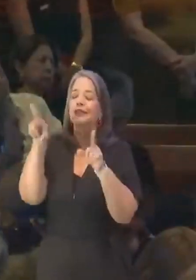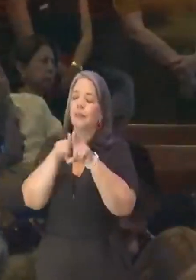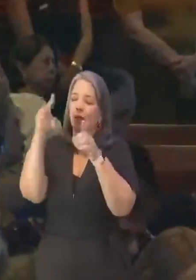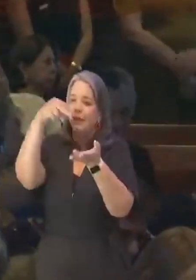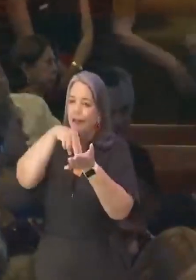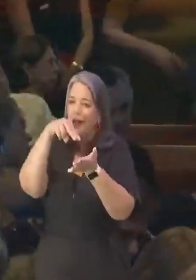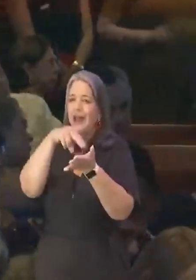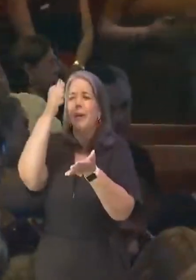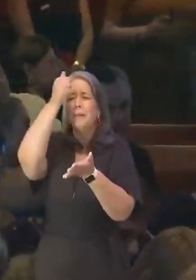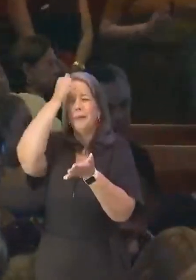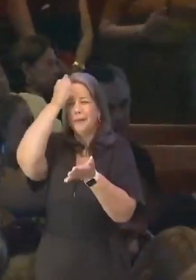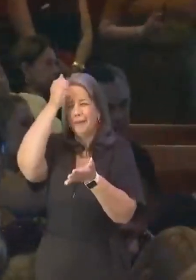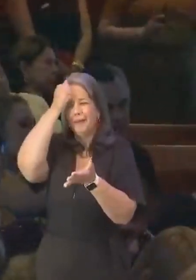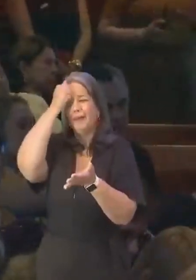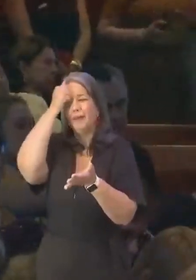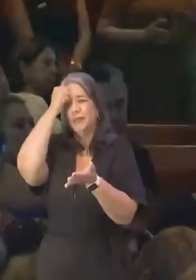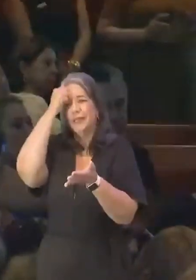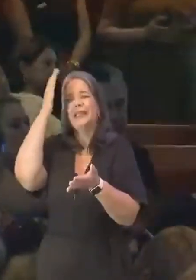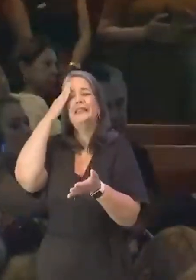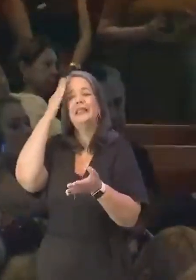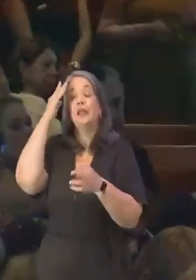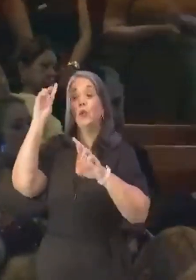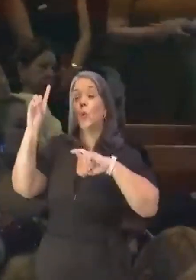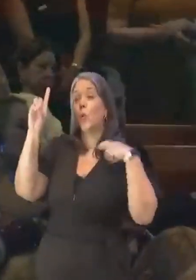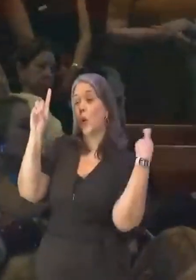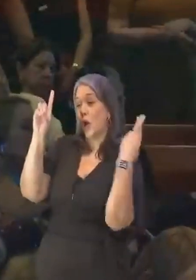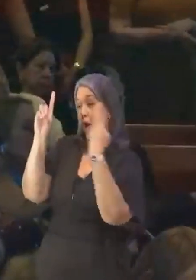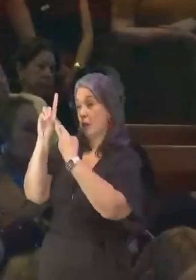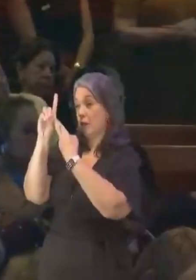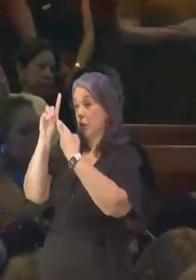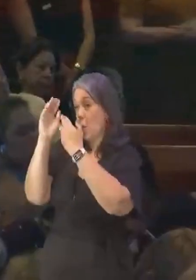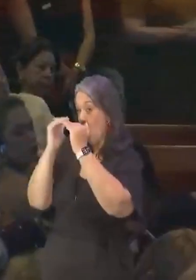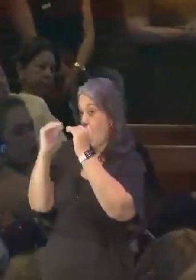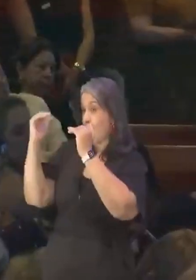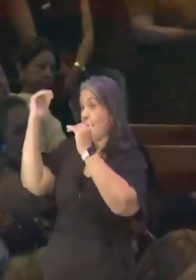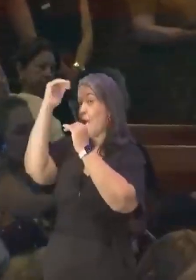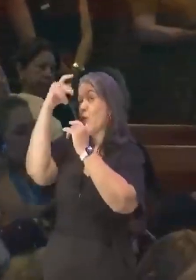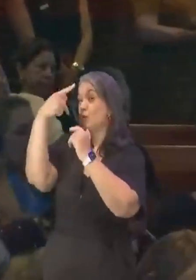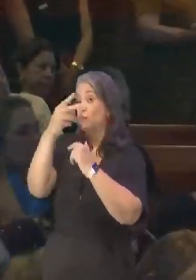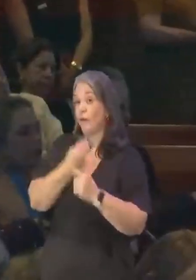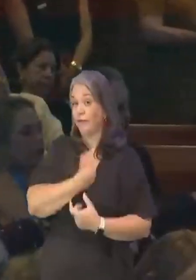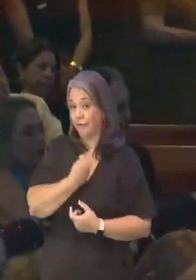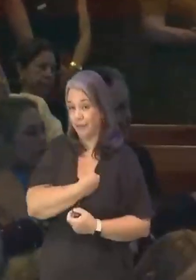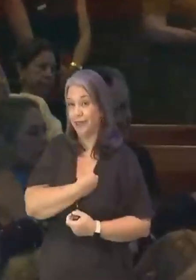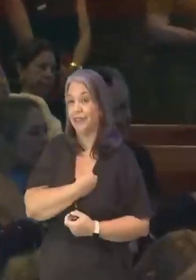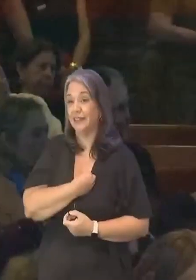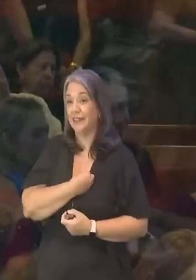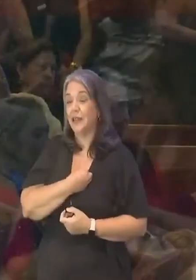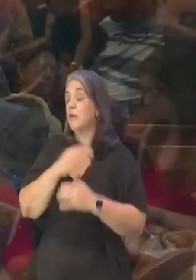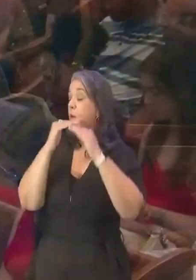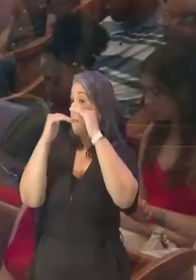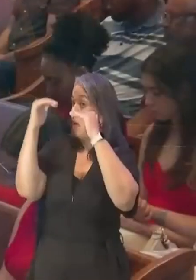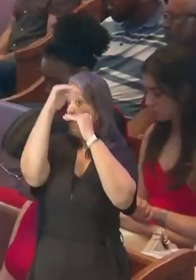sua decisão, do que o seu comportamento, do que a sua ação, do que a sua fala.